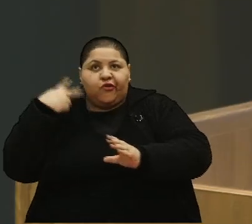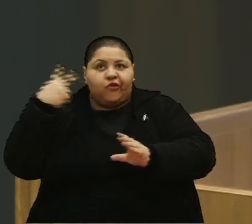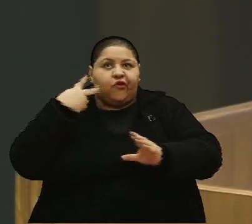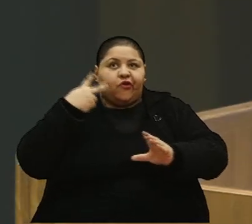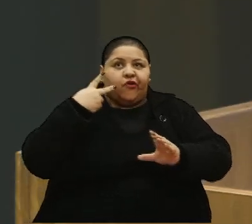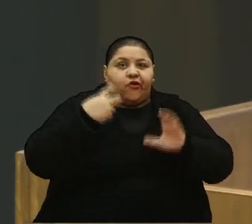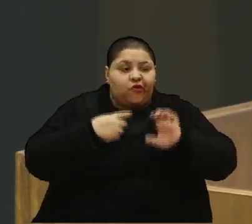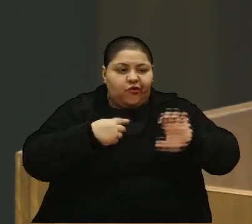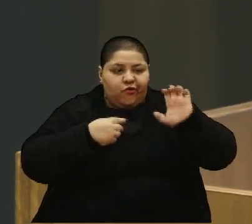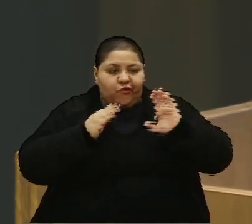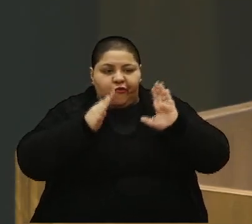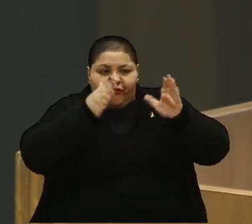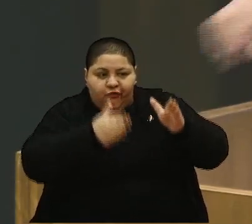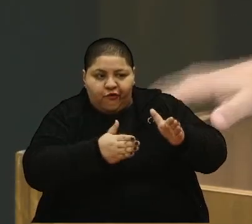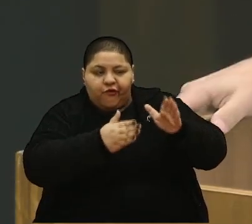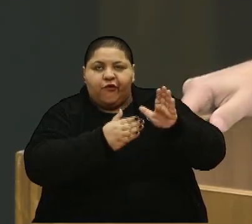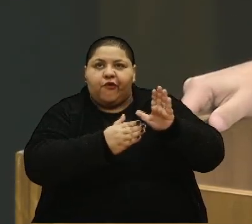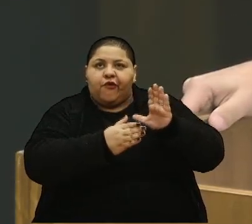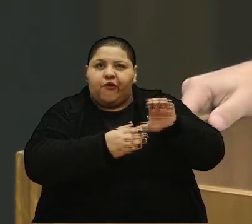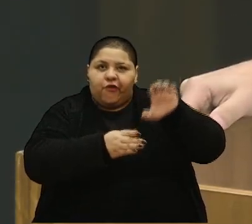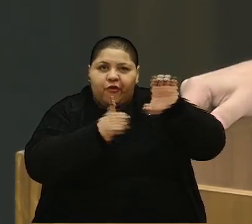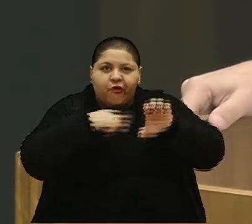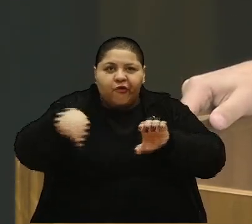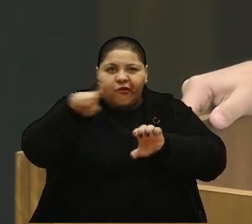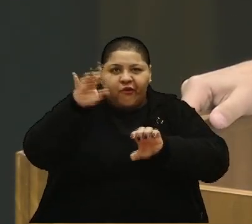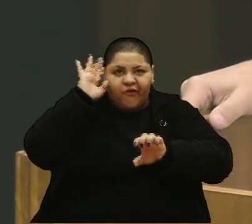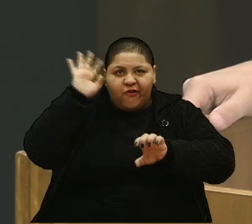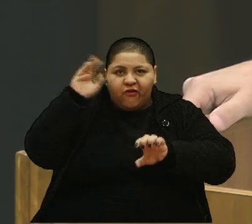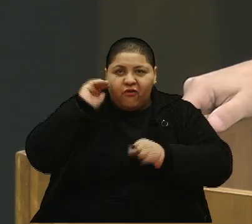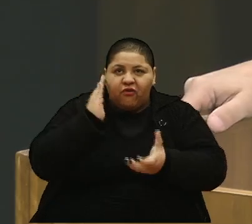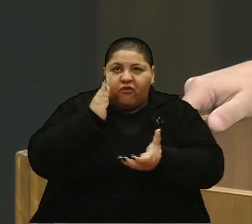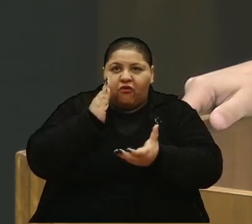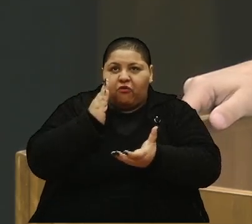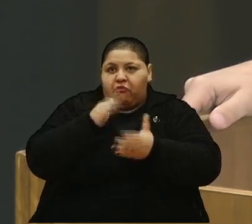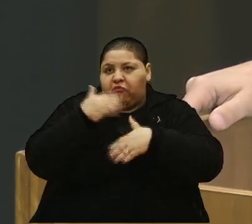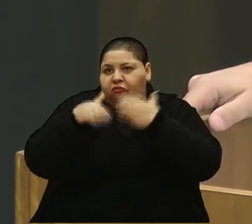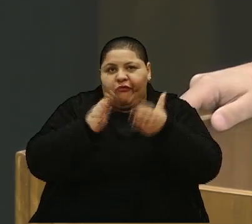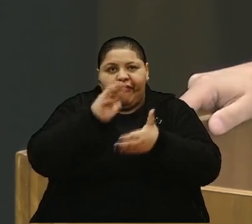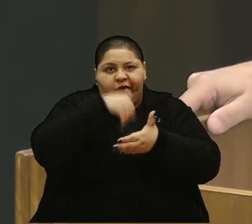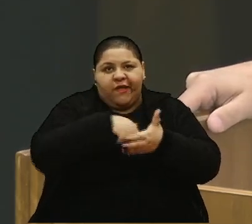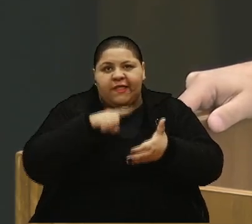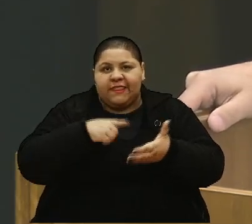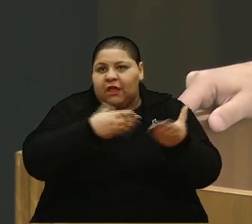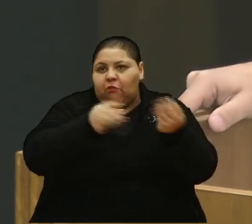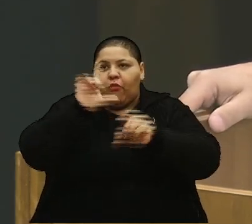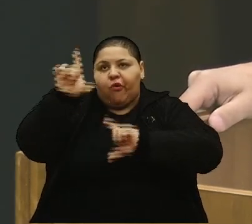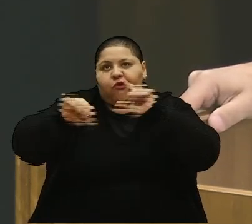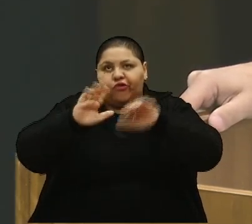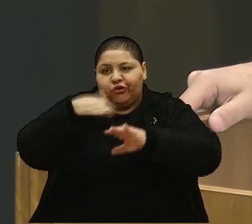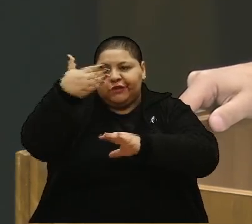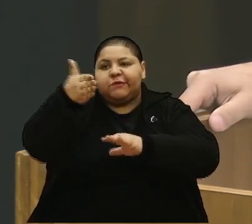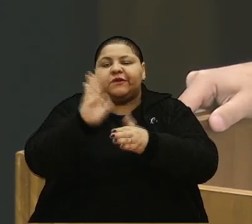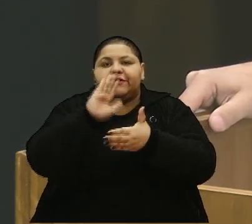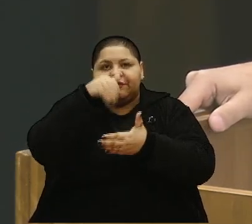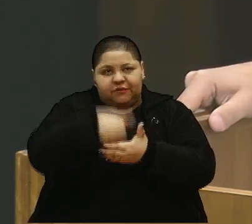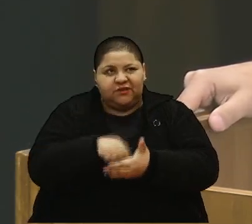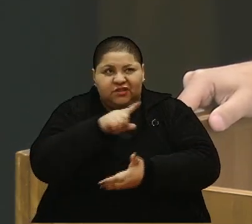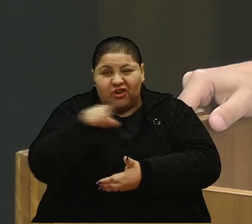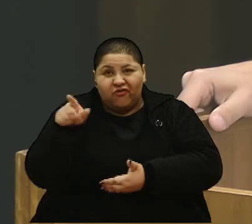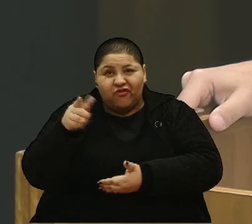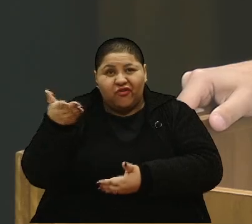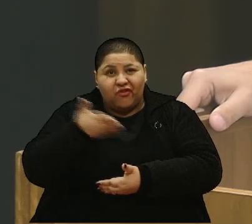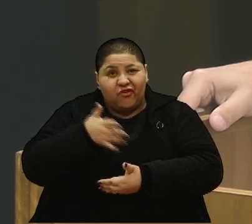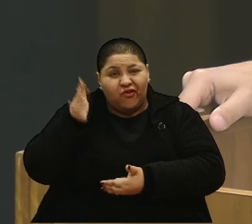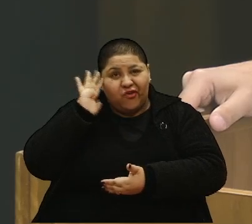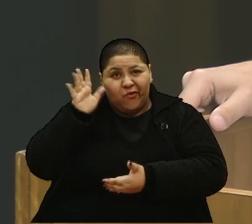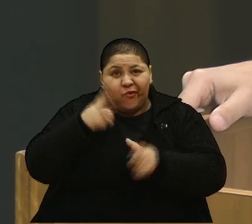mais de esquerda. Ou pior, vocês imaginem que num processo eleitoral aí, tem um monte de candidato a prefeito nas próximas eleições. Vocês já imaginaram se